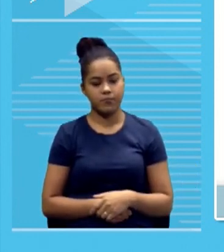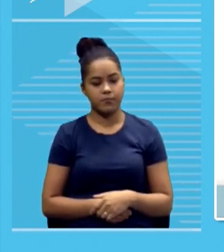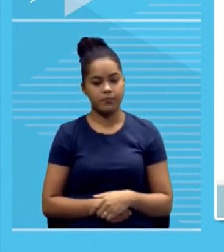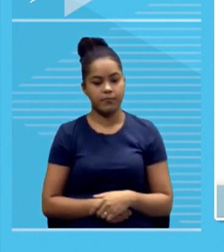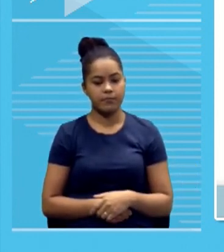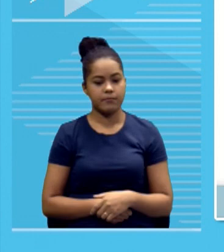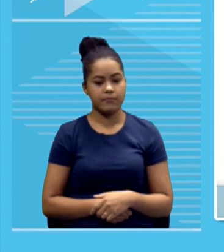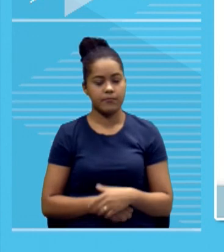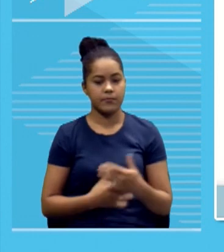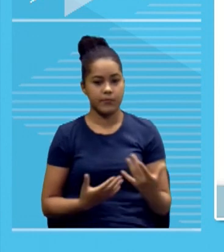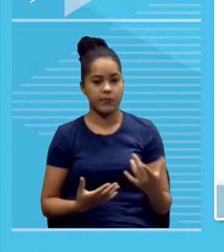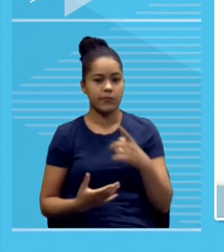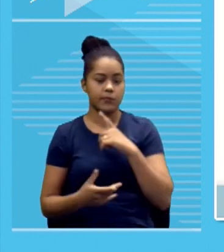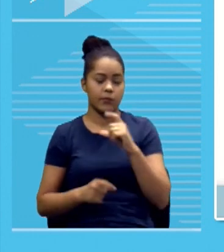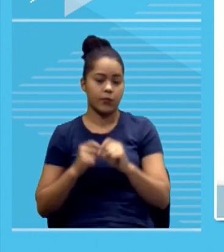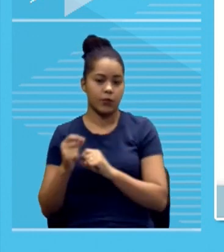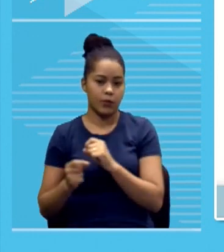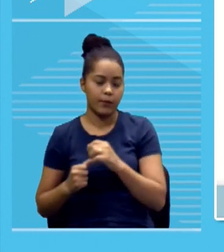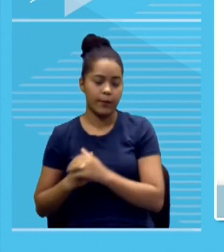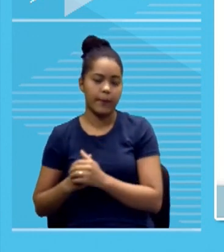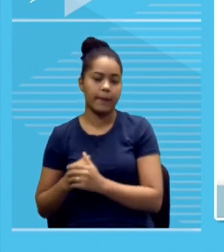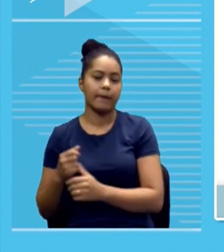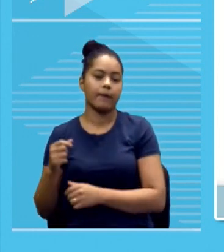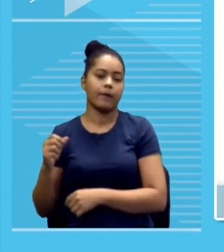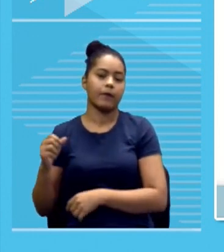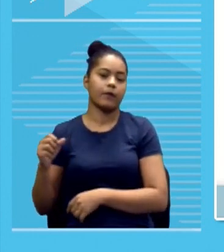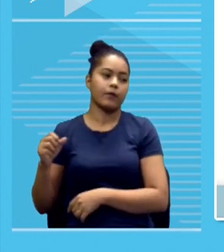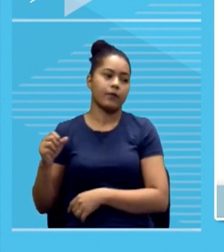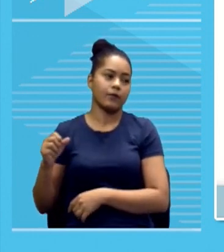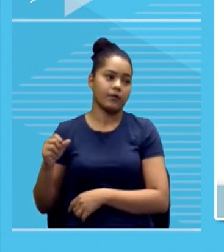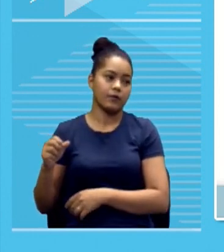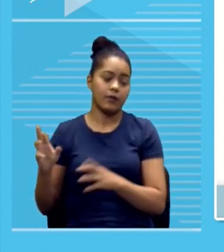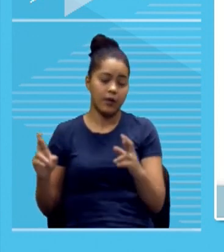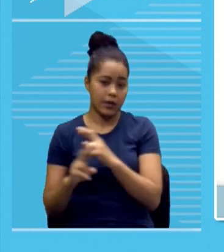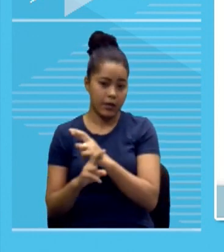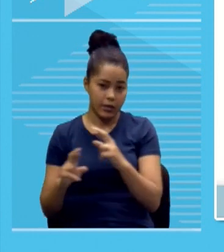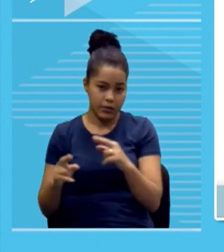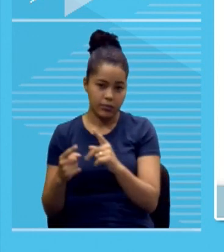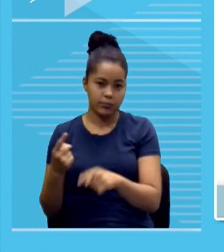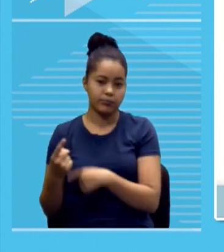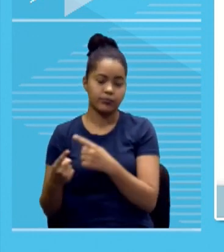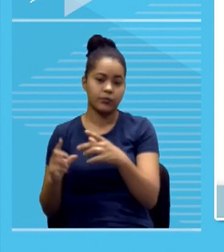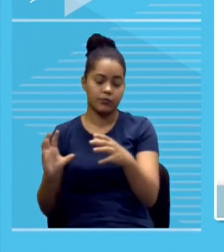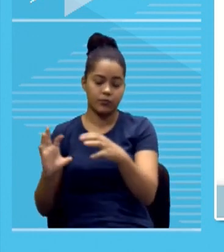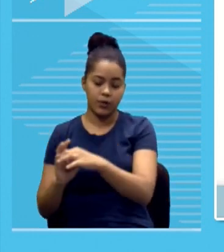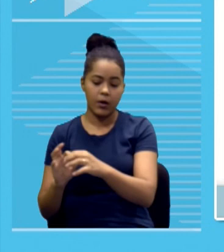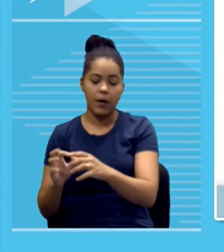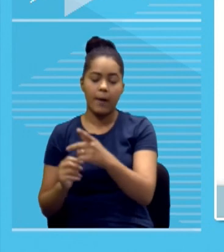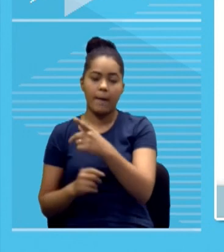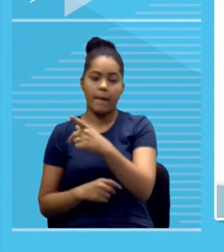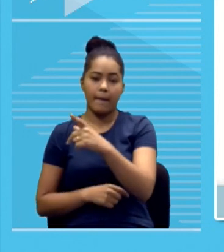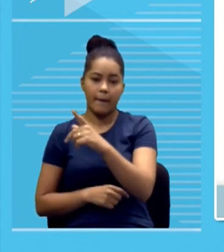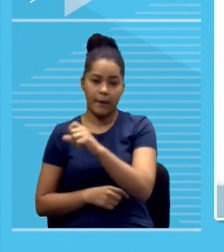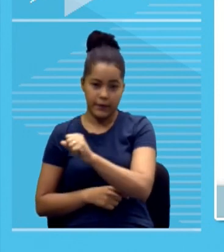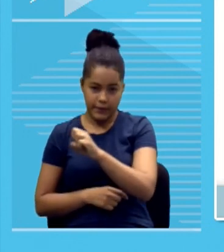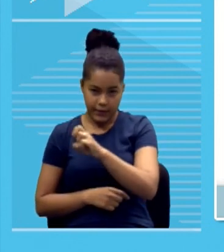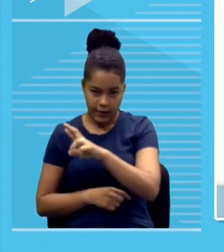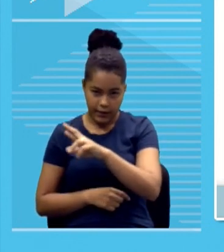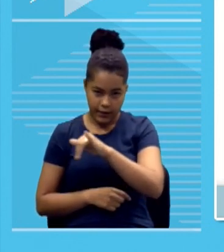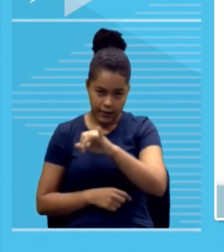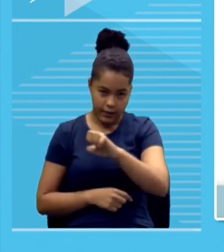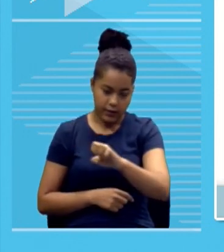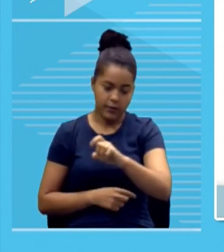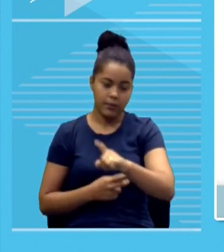bom? Você tem séries em paralelo e você tem associações em série e em paralelo, bacana?